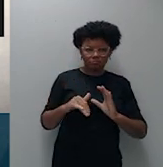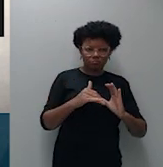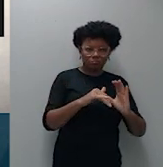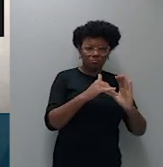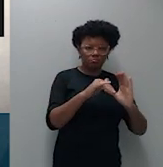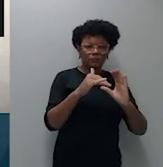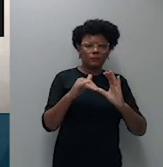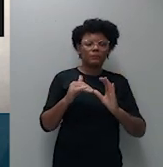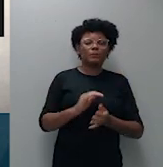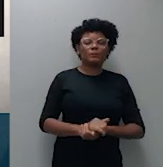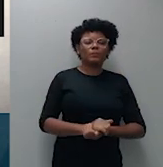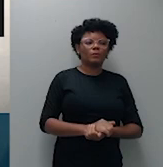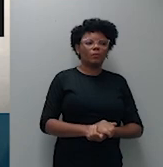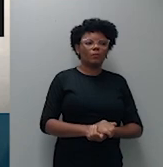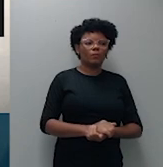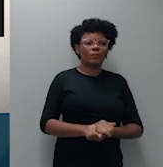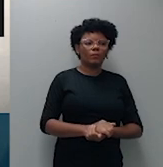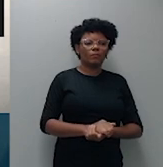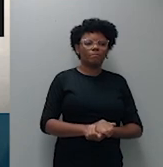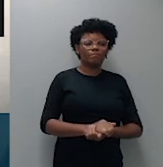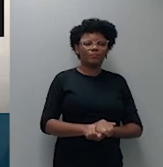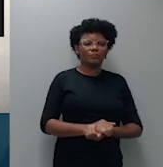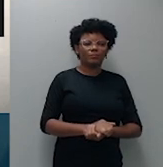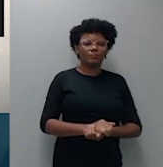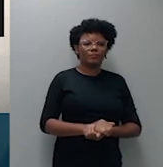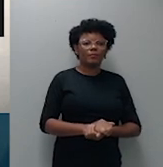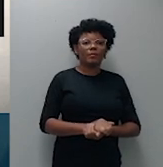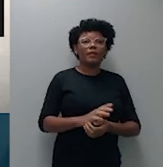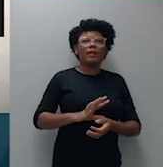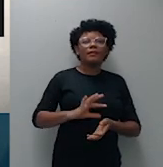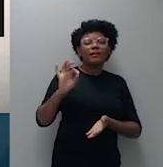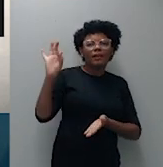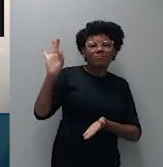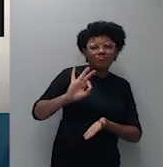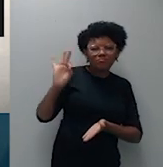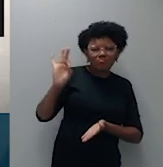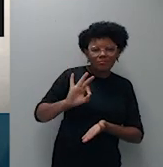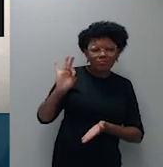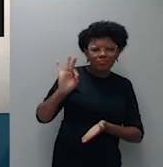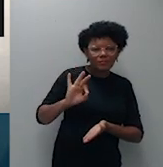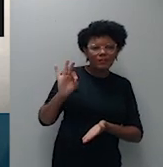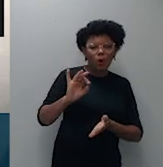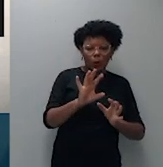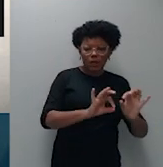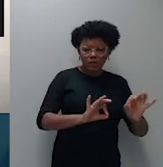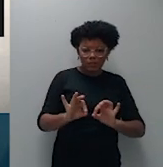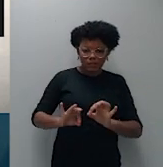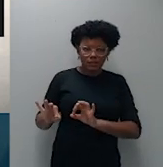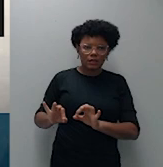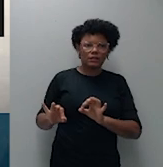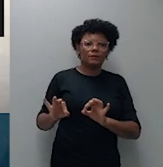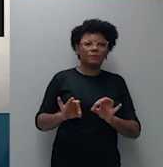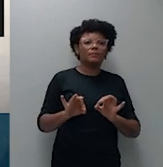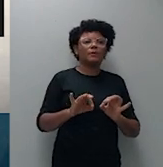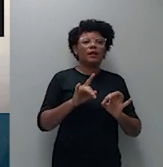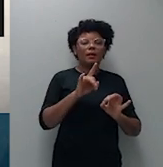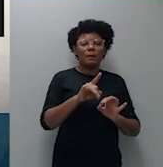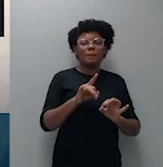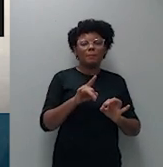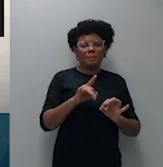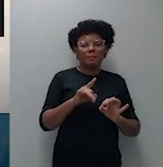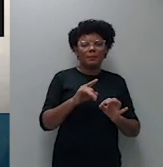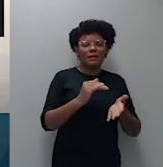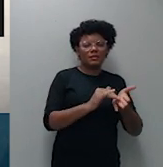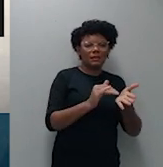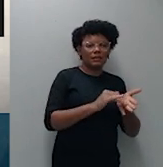a todos por força do da estatística organizada pela Doutora